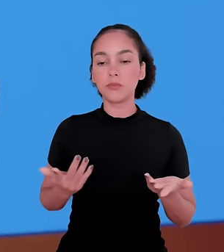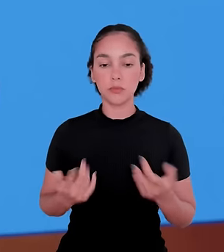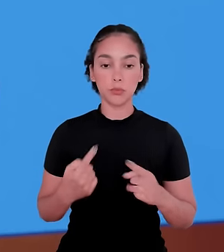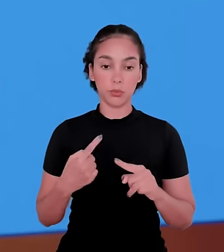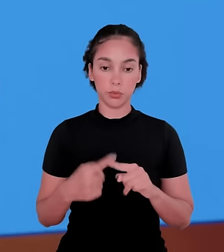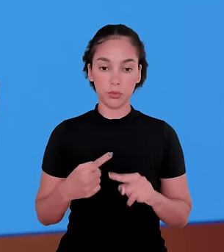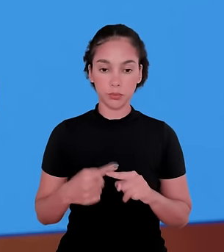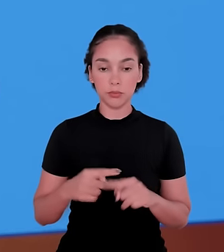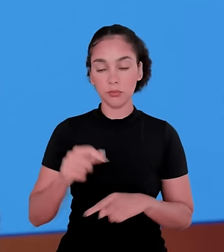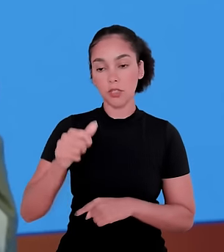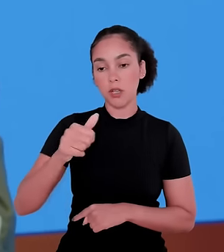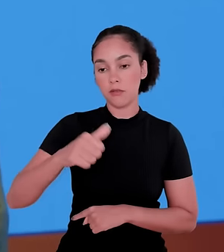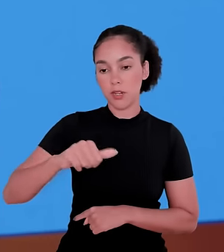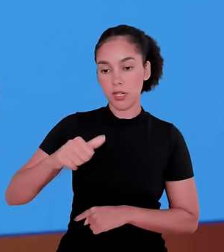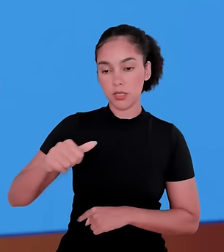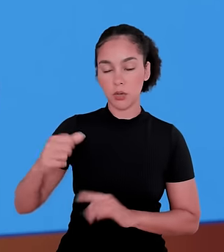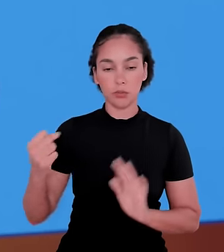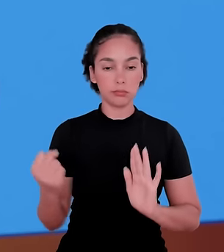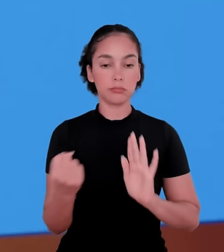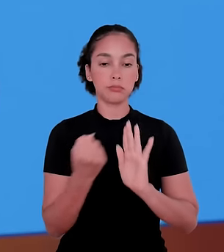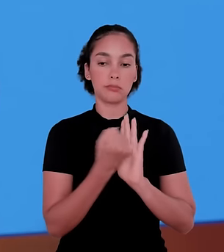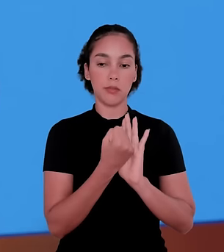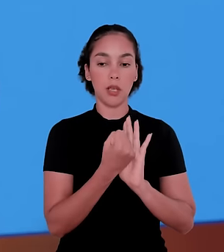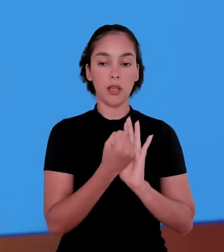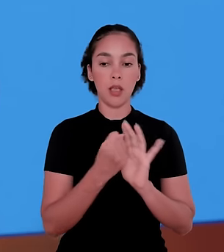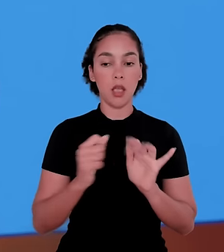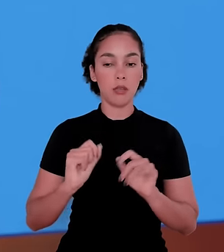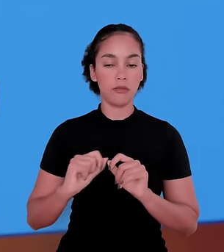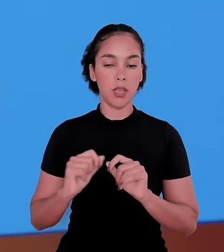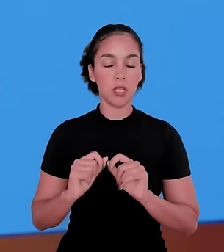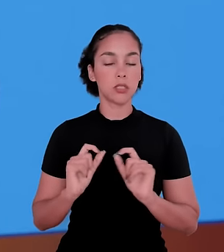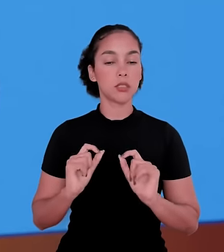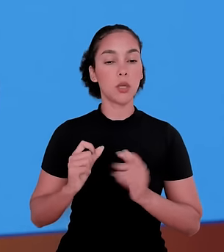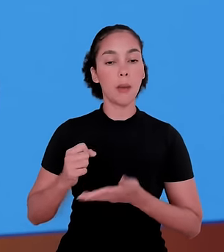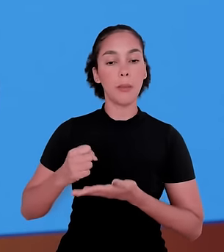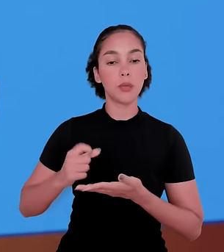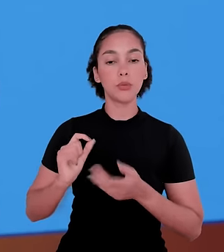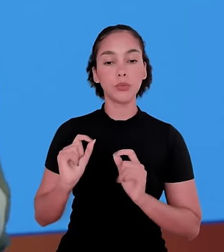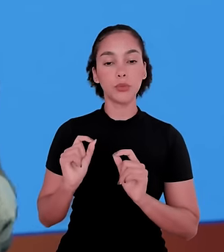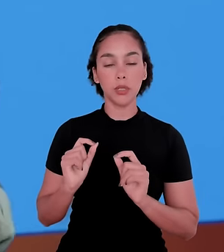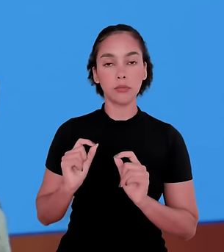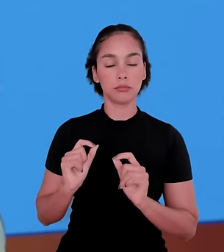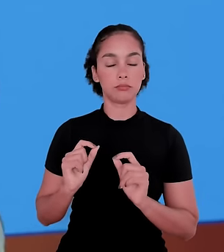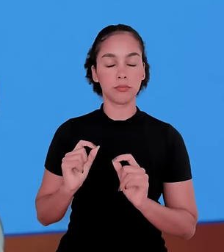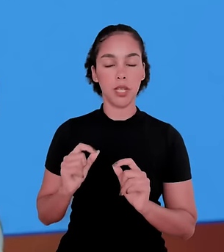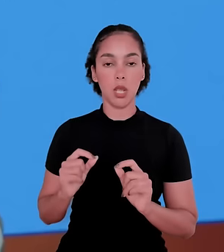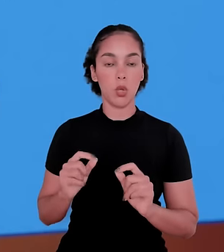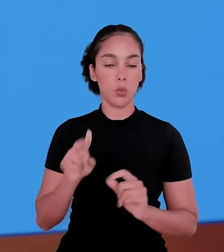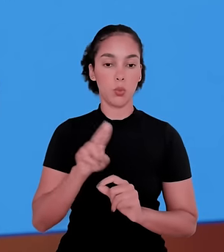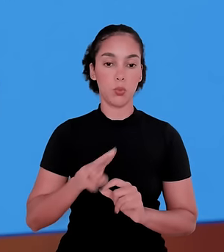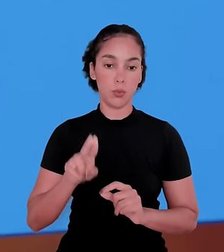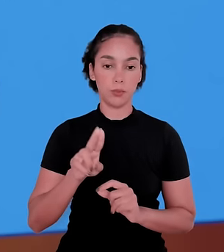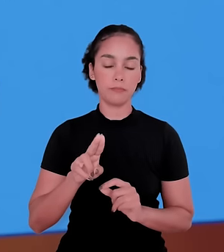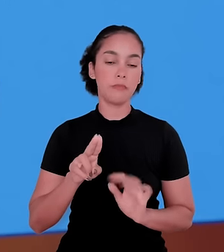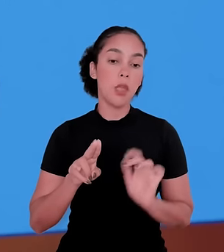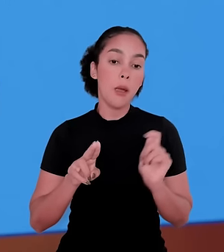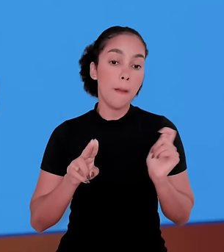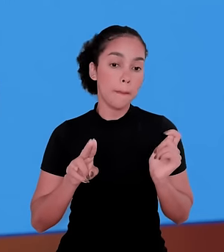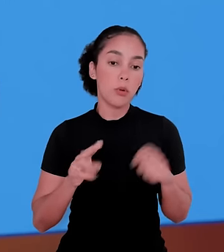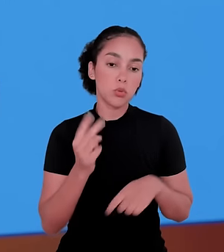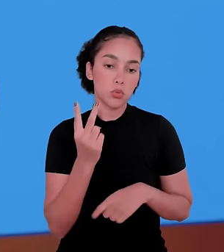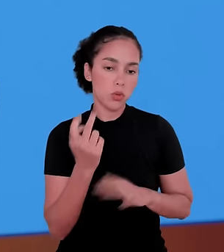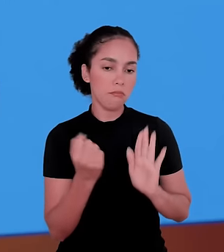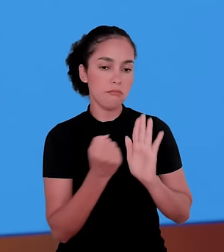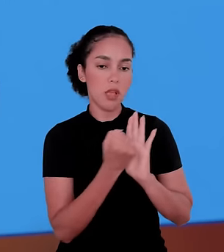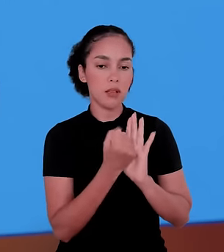a avaliação da marca ela é feita baseado na sua aplicação então você pode até ter duas